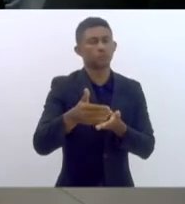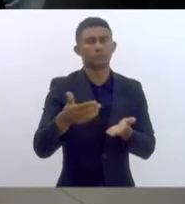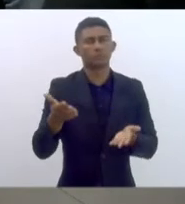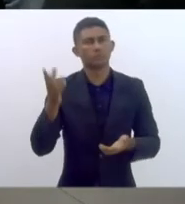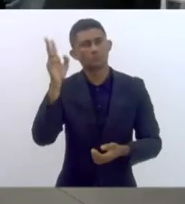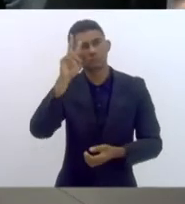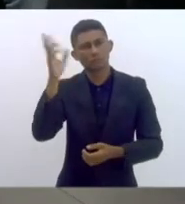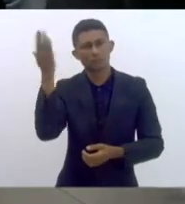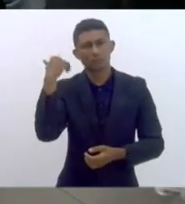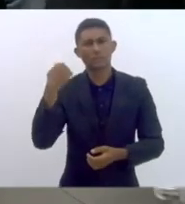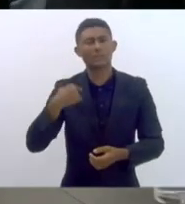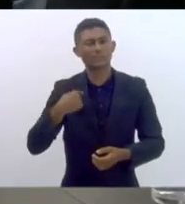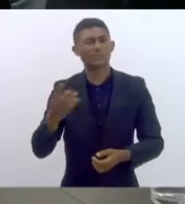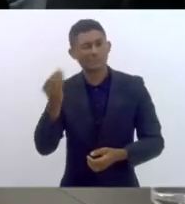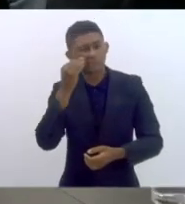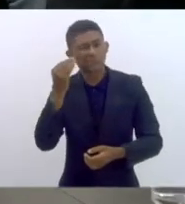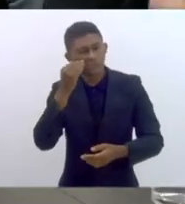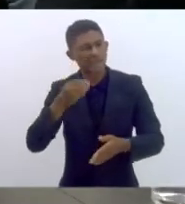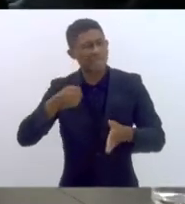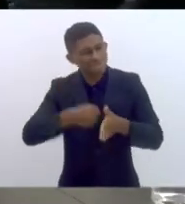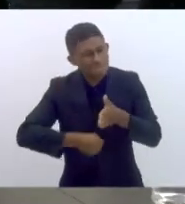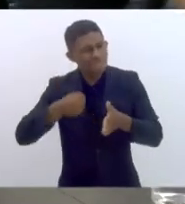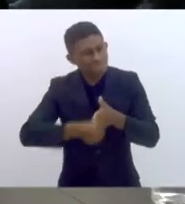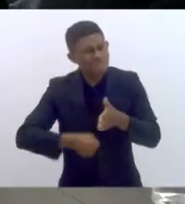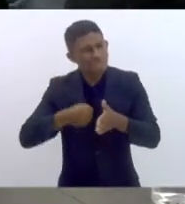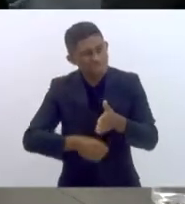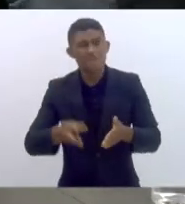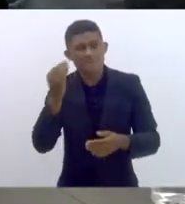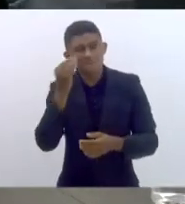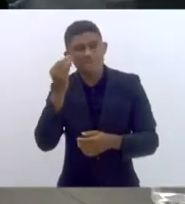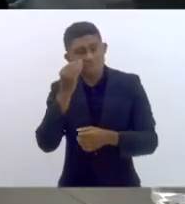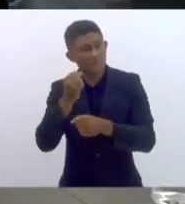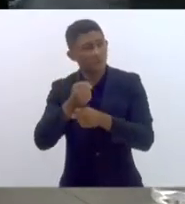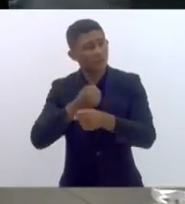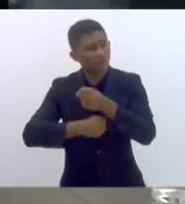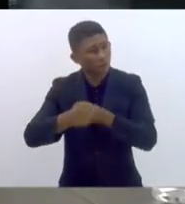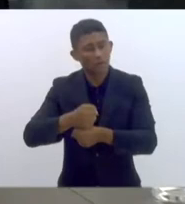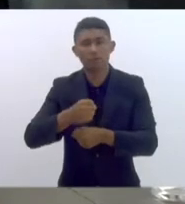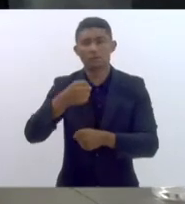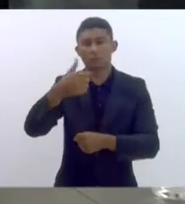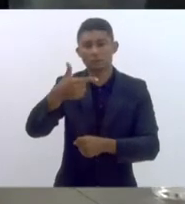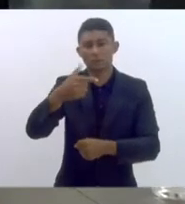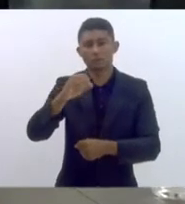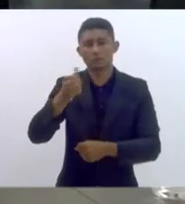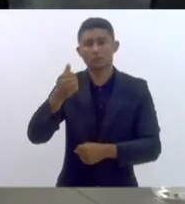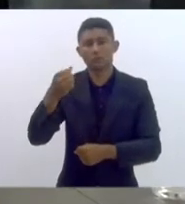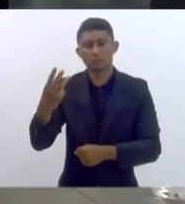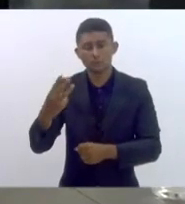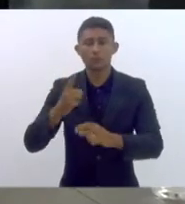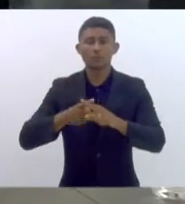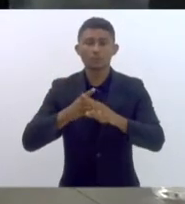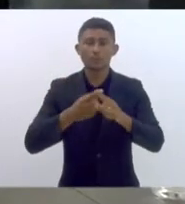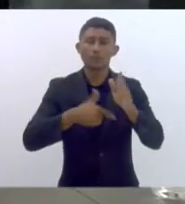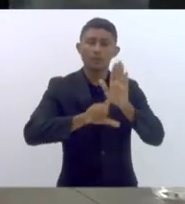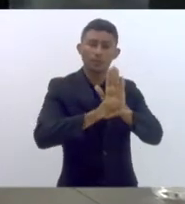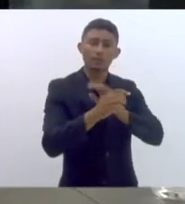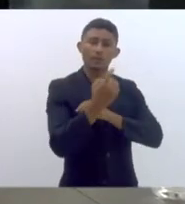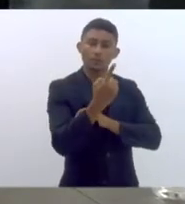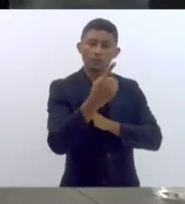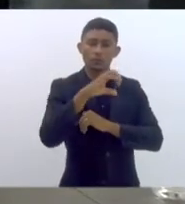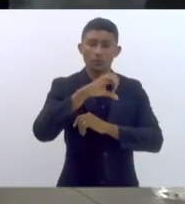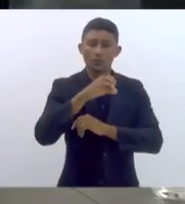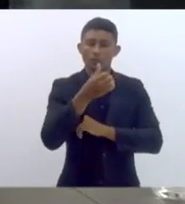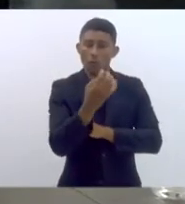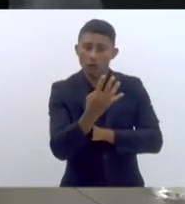lembro, eu briguei muito com isso. Eu falei, tem que ser a partir de 2013, porque a 194.96 também falava que era a partir de